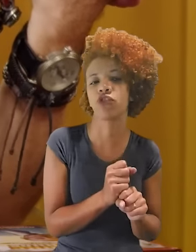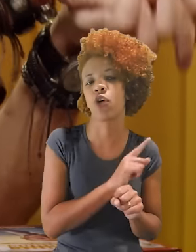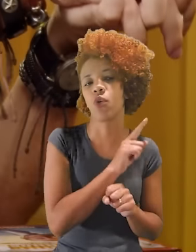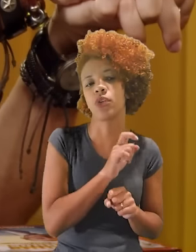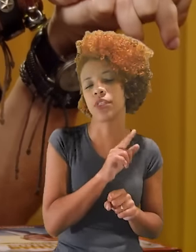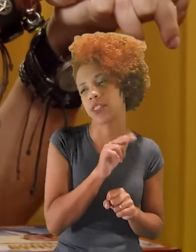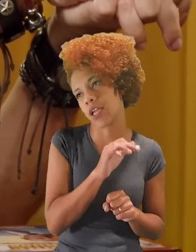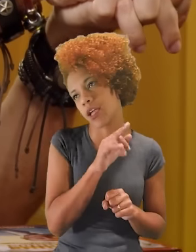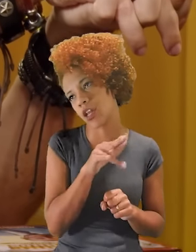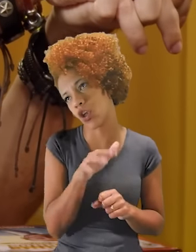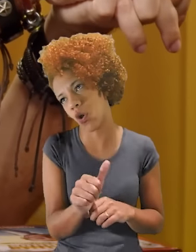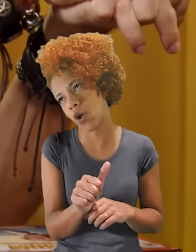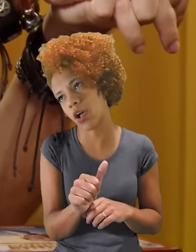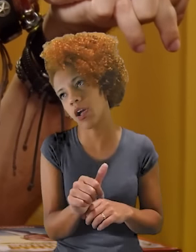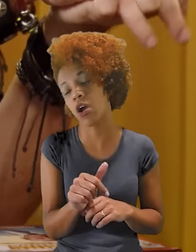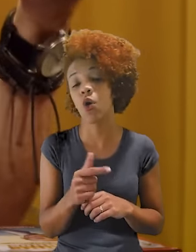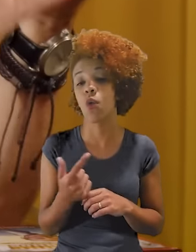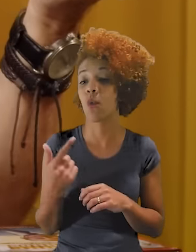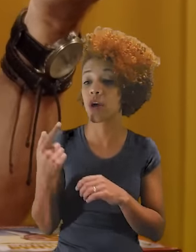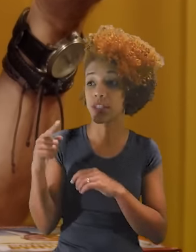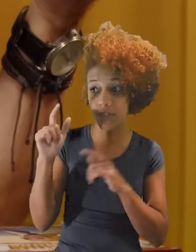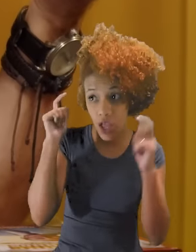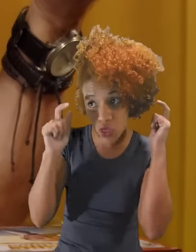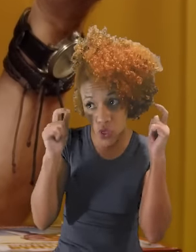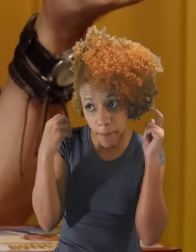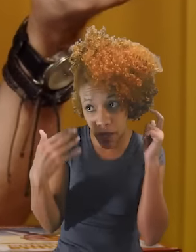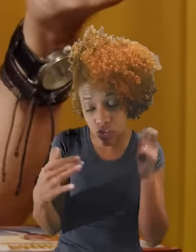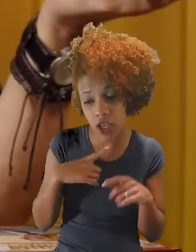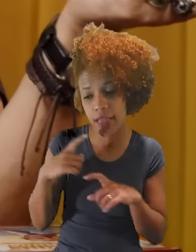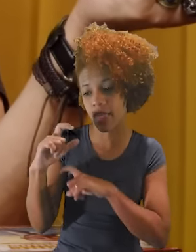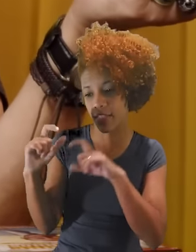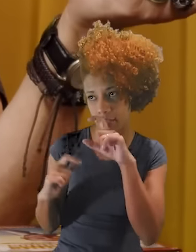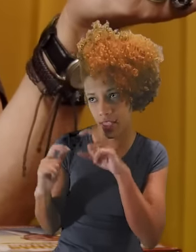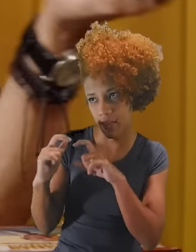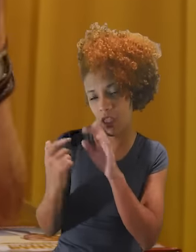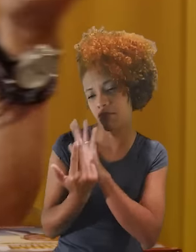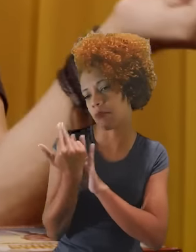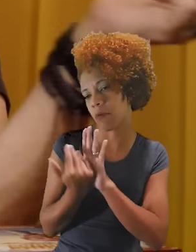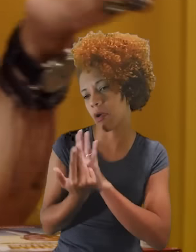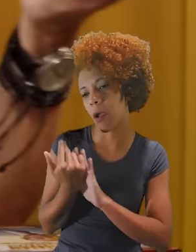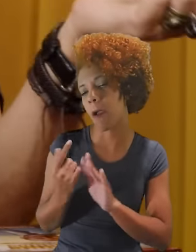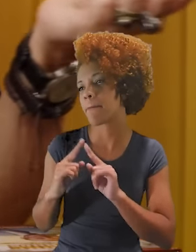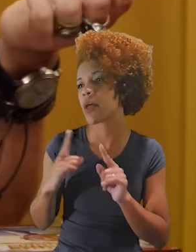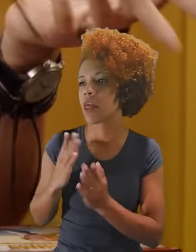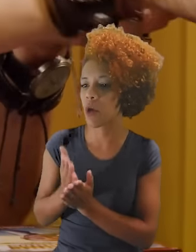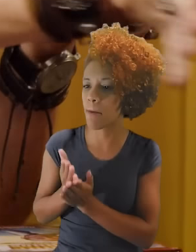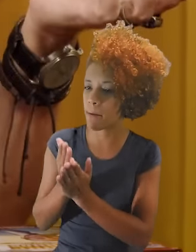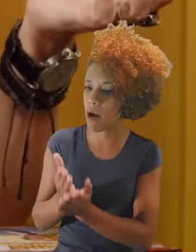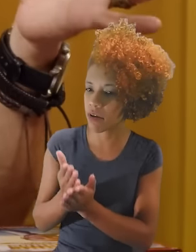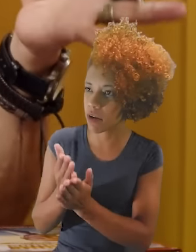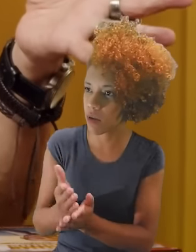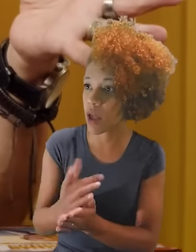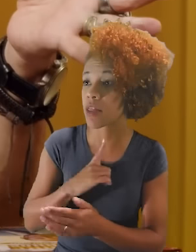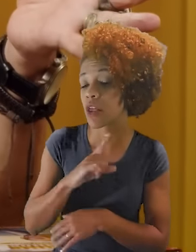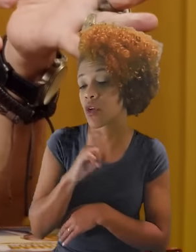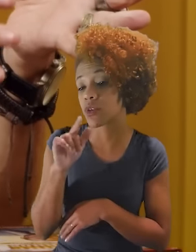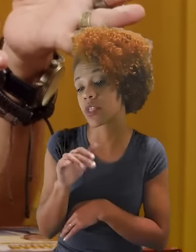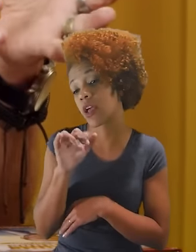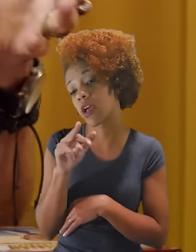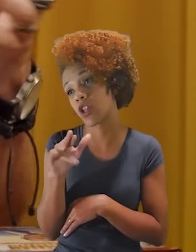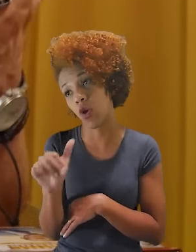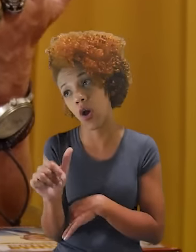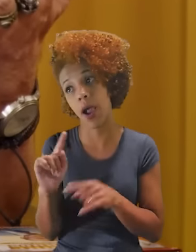Carioca. Eu acho que você tem hoje no Epcot Center, você tem quando você vai no México... Tem desenhos, né? Tem. Na parede e tal. E tem lá o barquinho que você passeia e tal. Tem o Zé